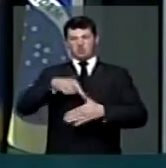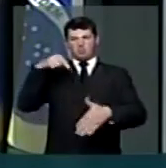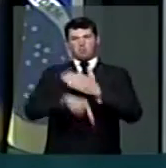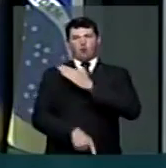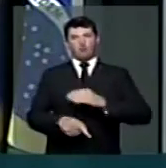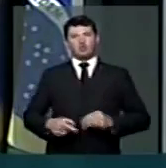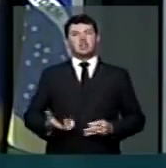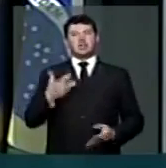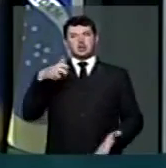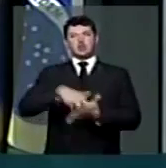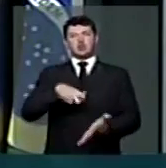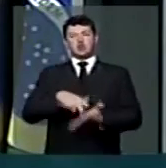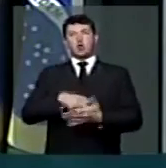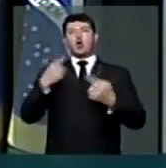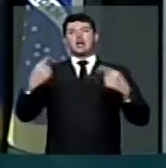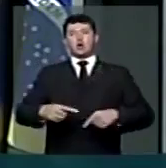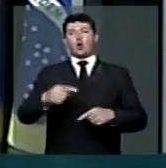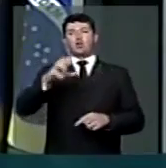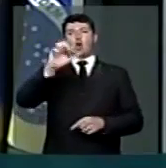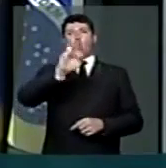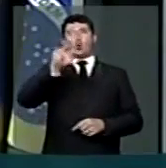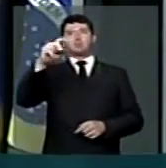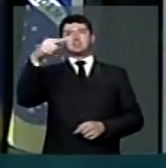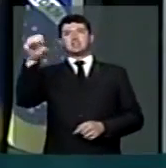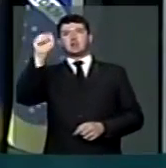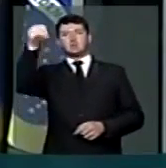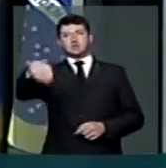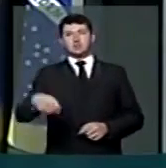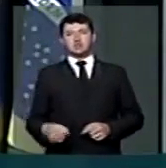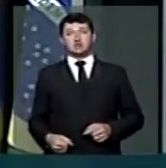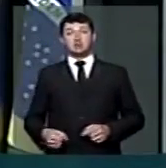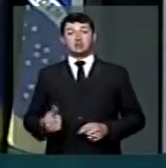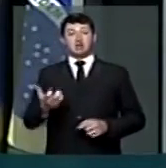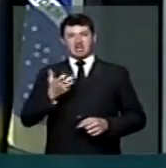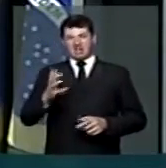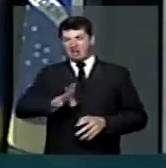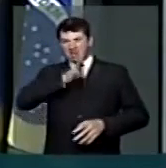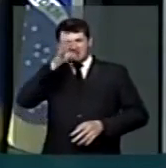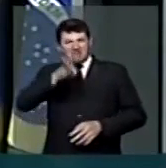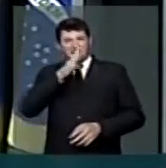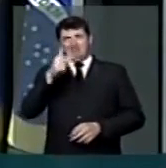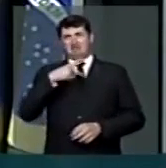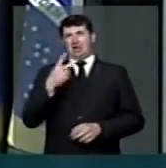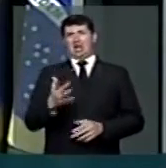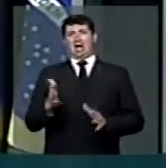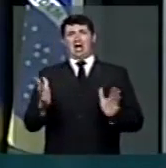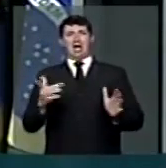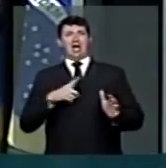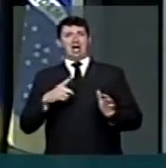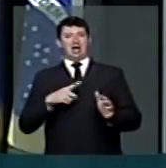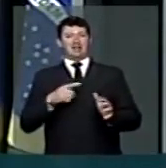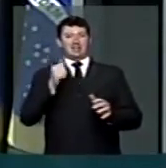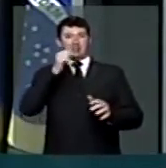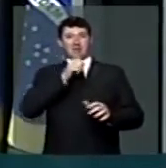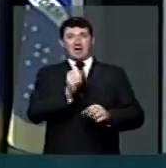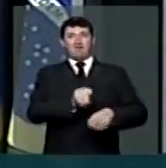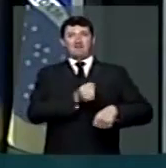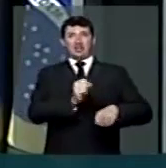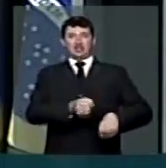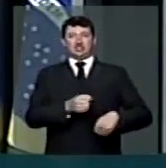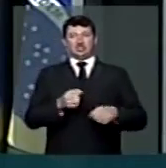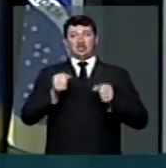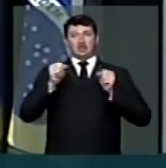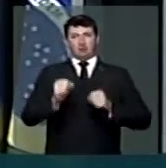profunda e punição contra os corruptos. Quero que esta falácia de dizer que temos uma faxineira no poder